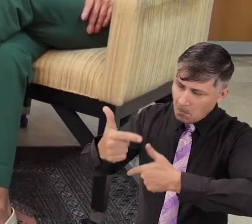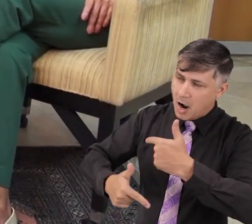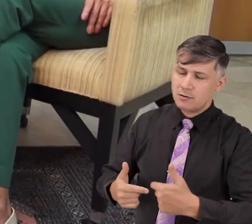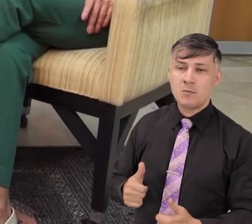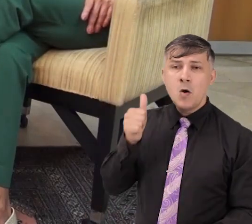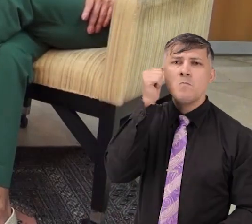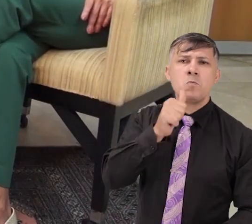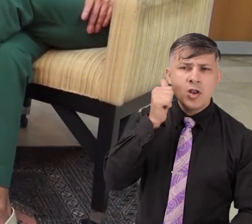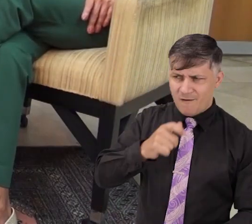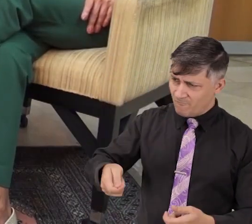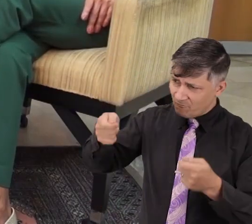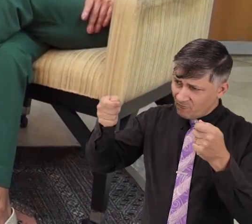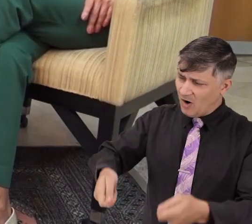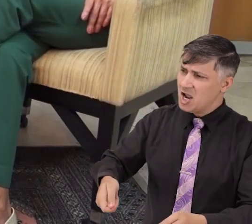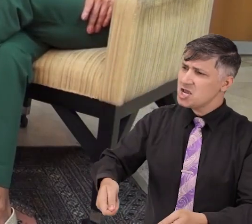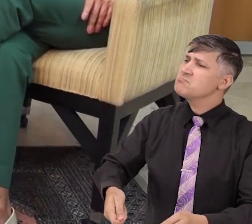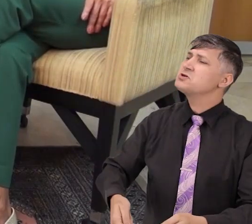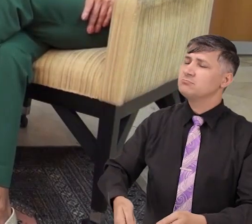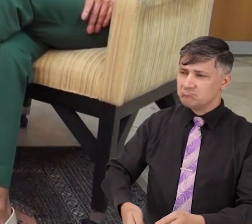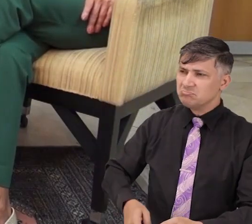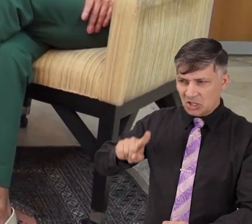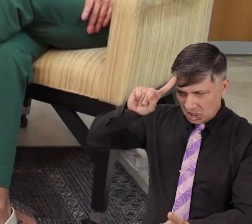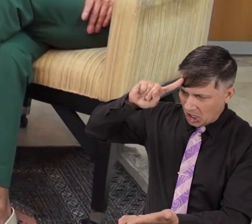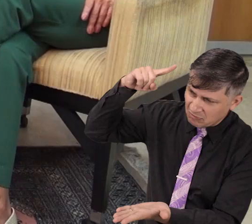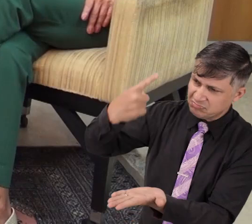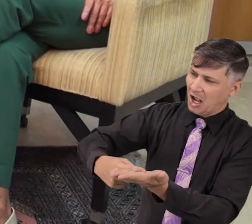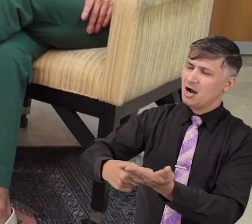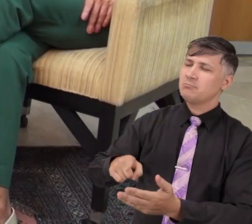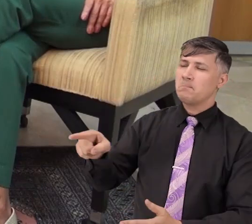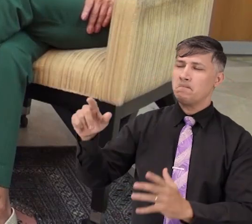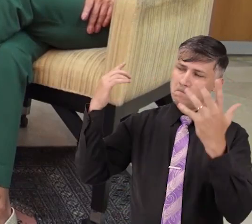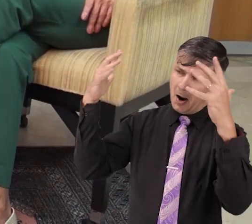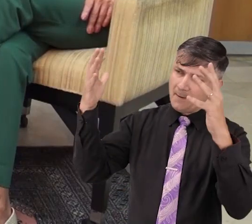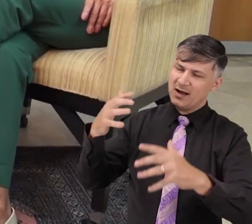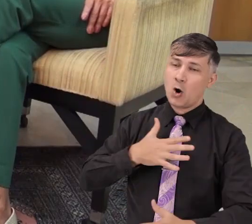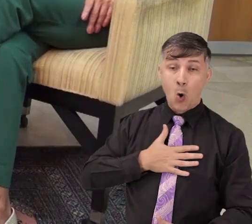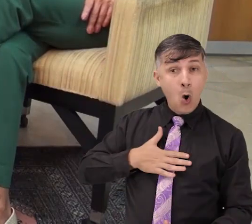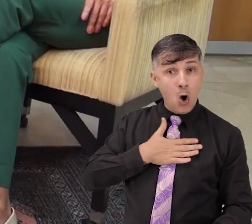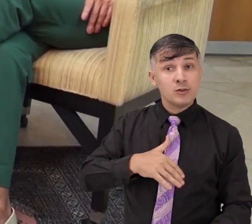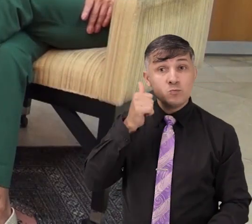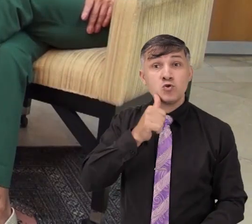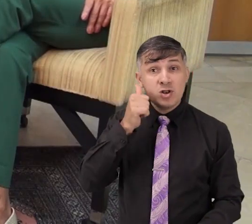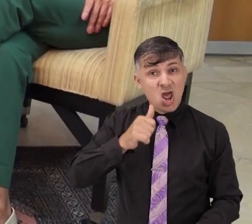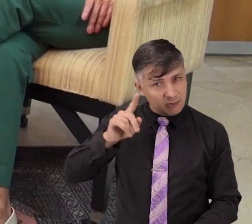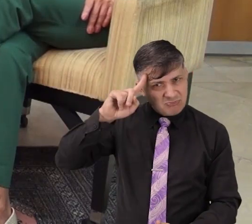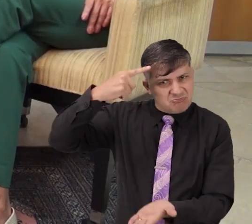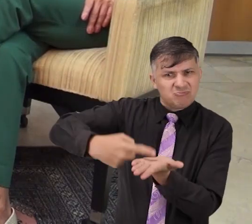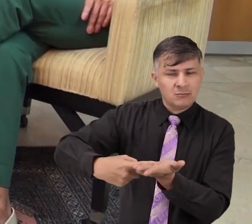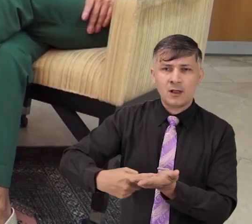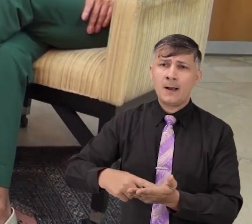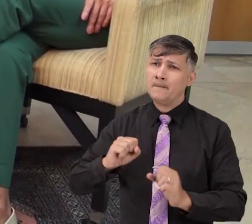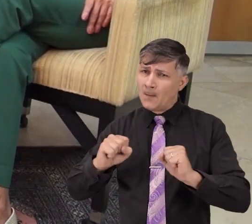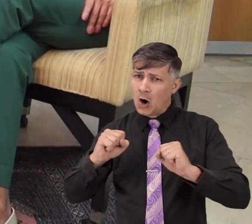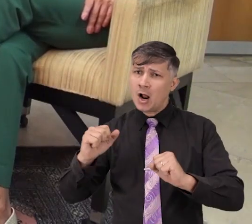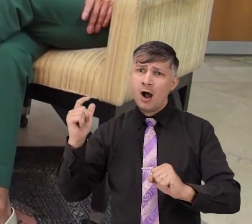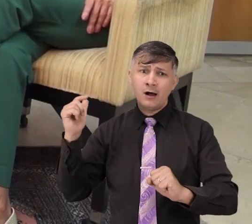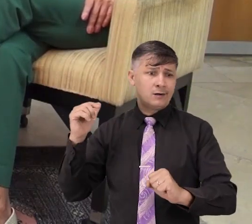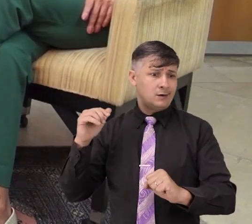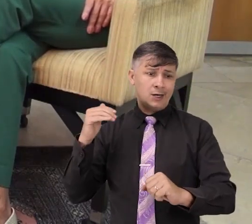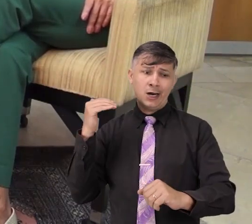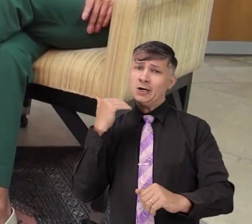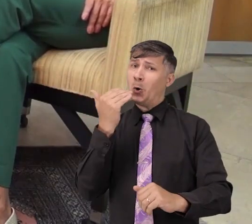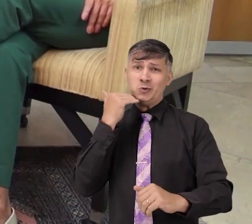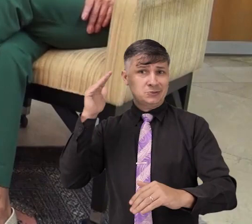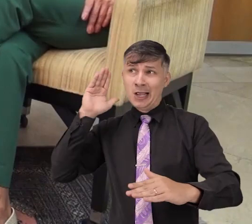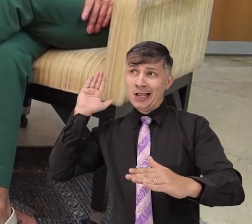também é uma mulher muito firme, uma mulher, assim, determinada. Eu gosto de mulheres determinadas. Elas podem até não conseguir chegar lá, mas elas